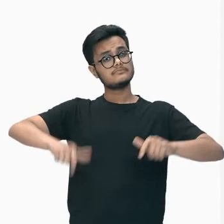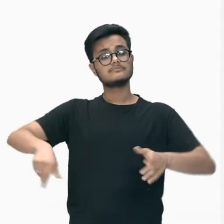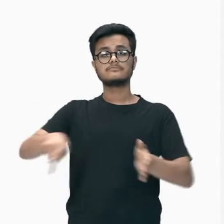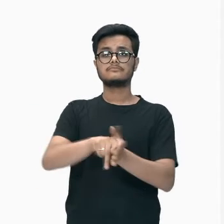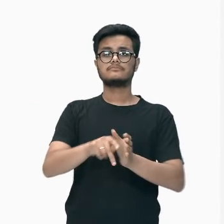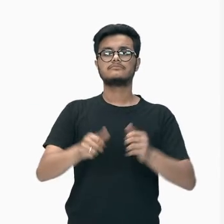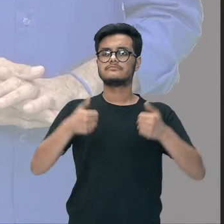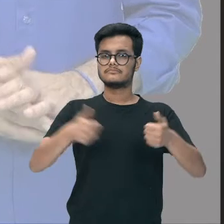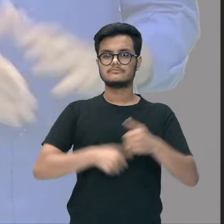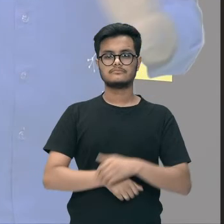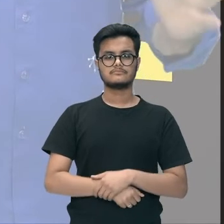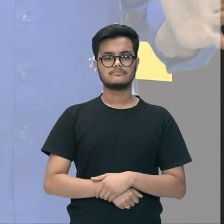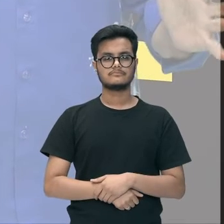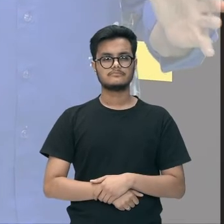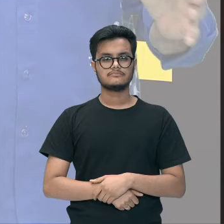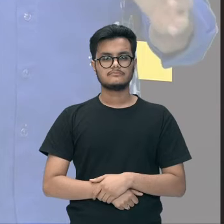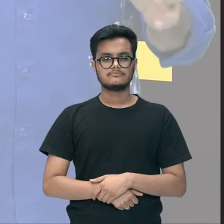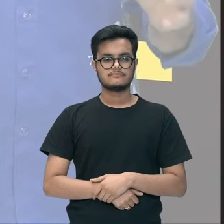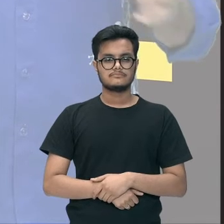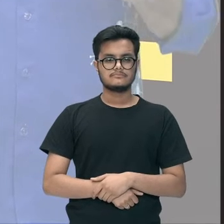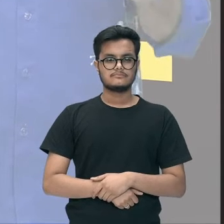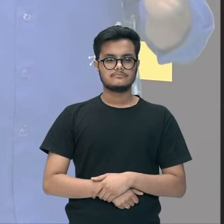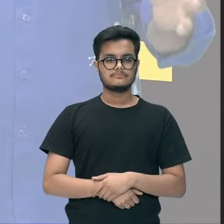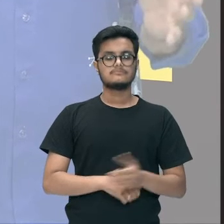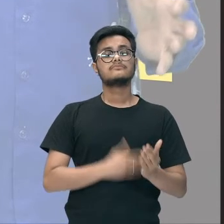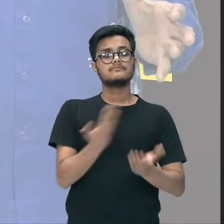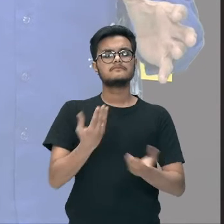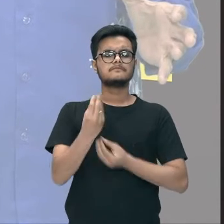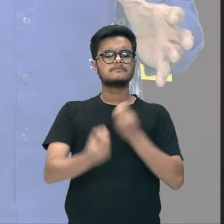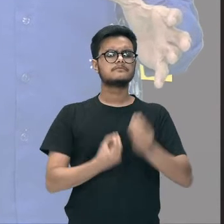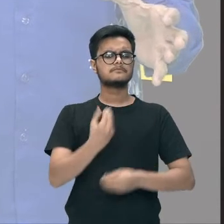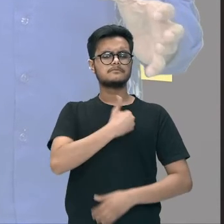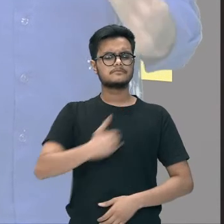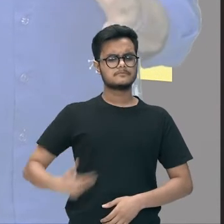os liberais. Numa maneira de conciliar os dois